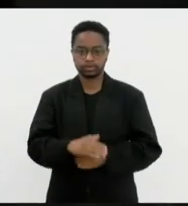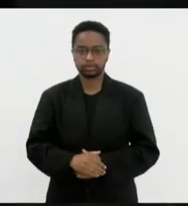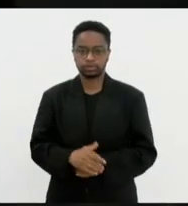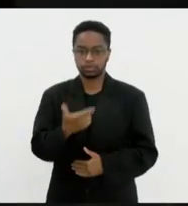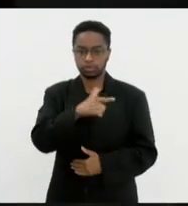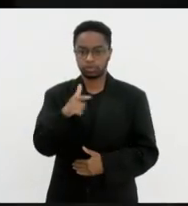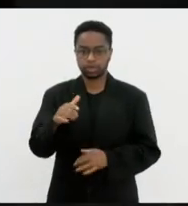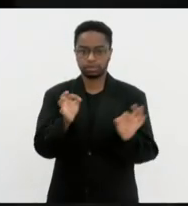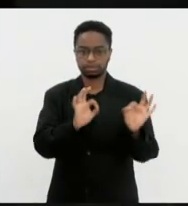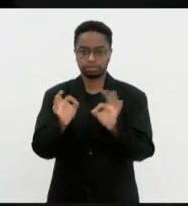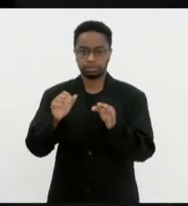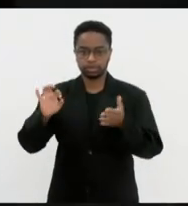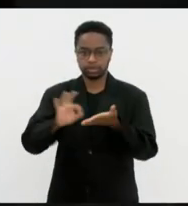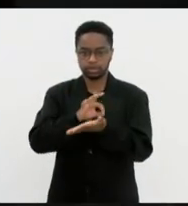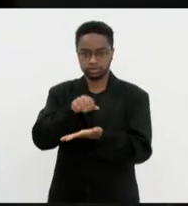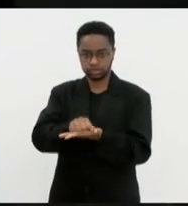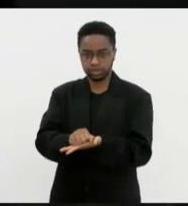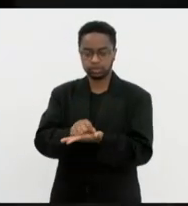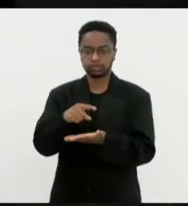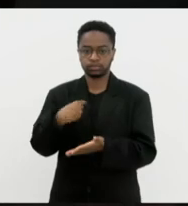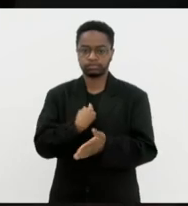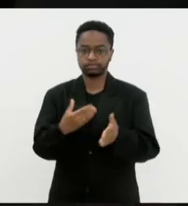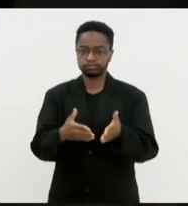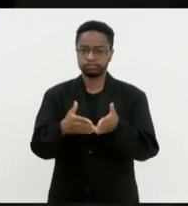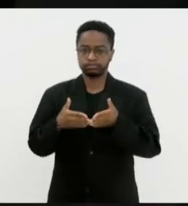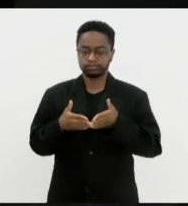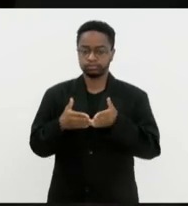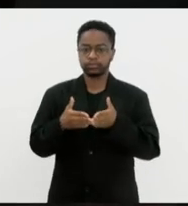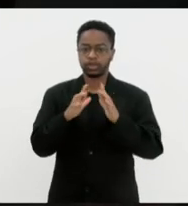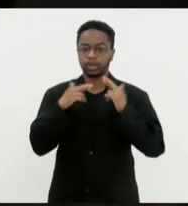Não havendo mais oradores inscritos, a presidência